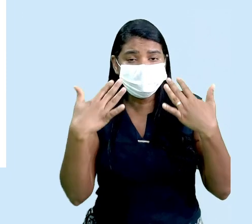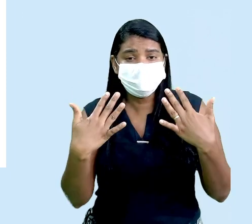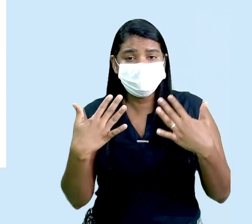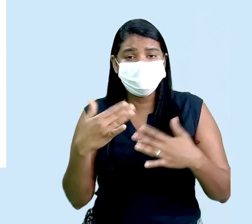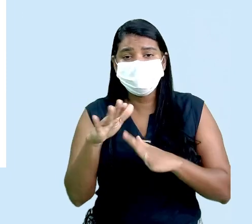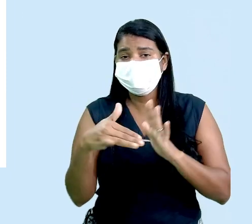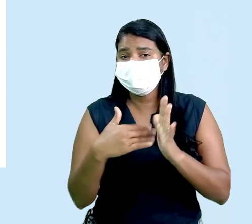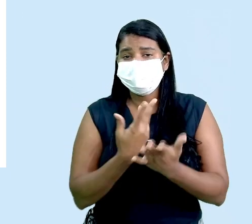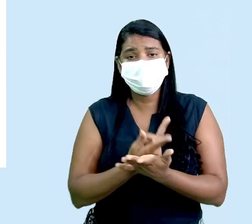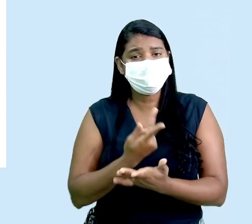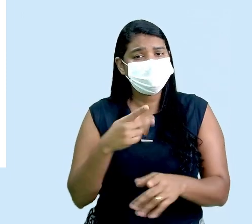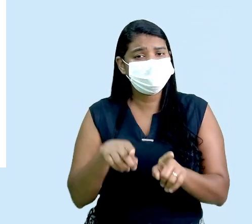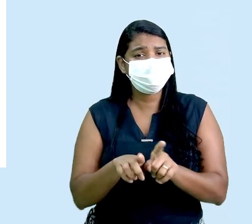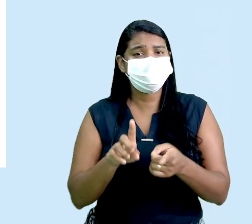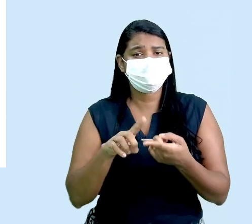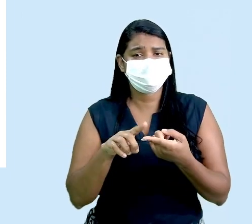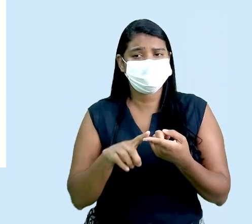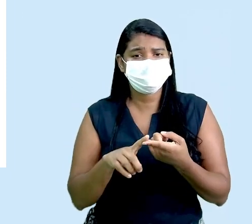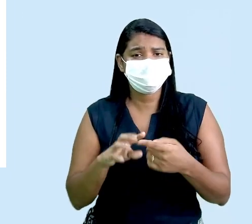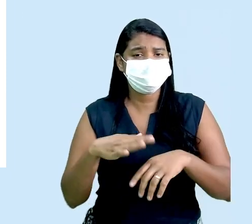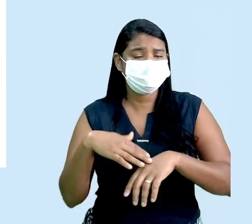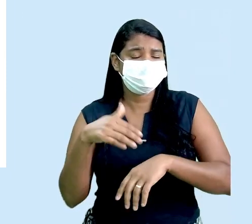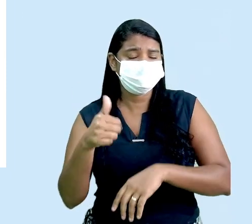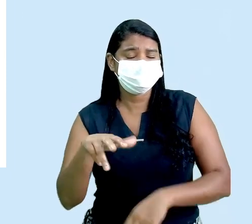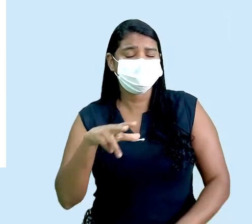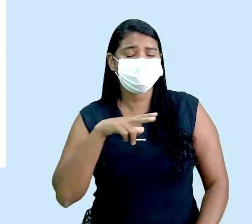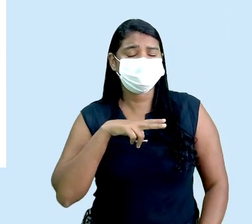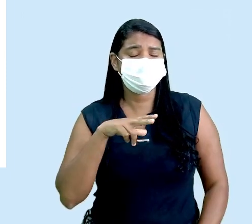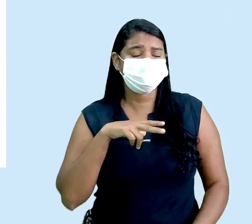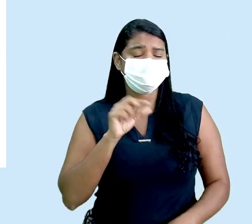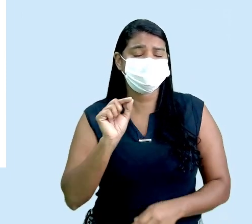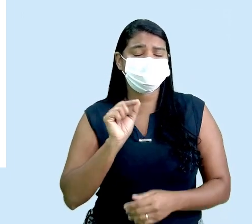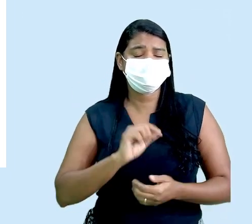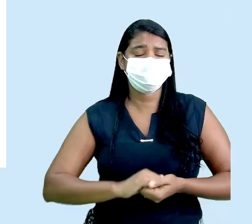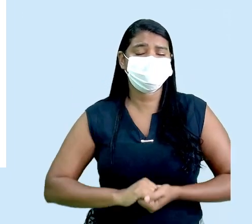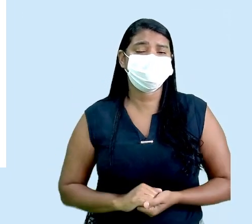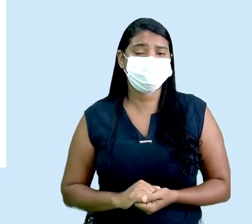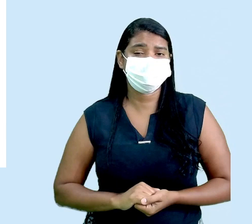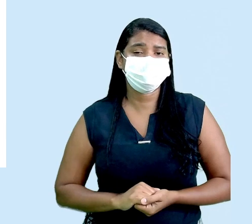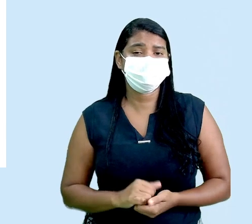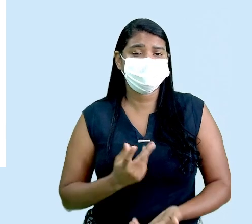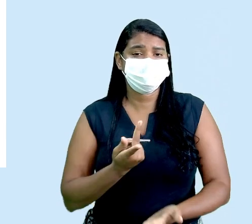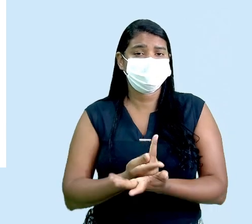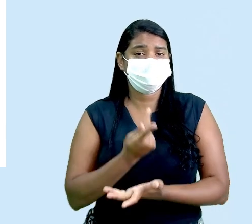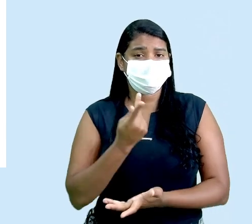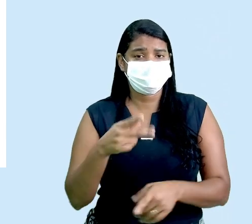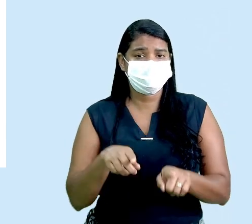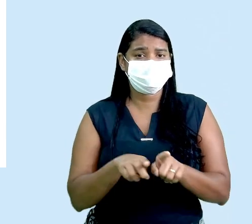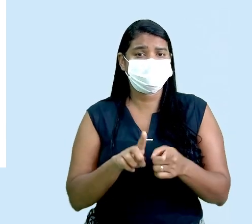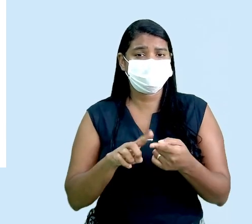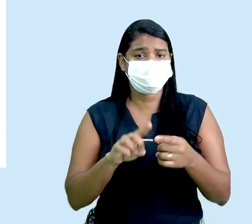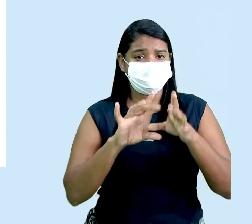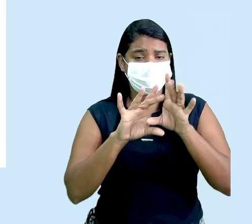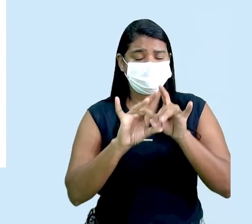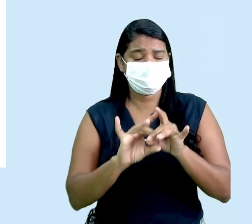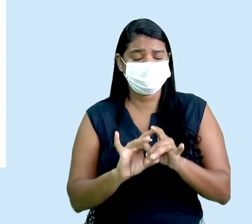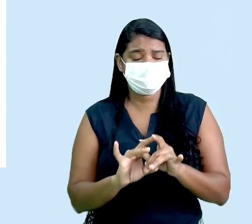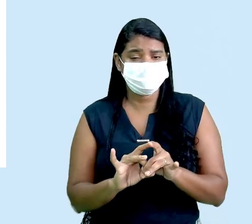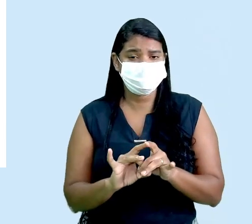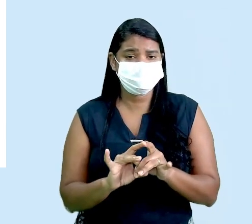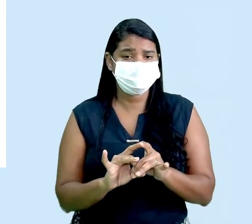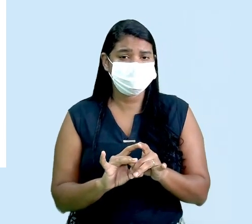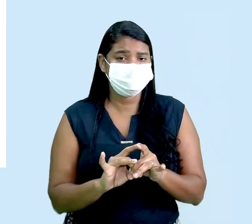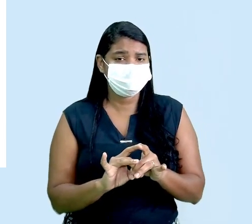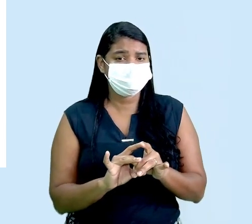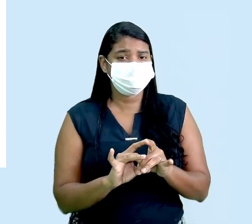isso, né? E tirar o melhor partido dessas correntes, né? Desses elementos compositivos, principalmente a